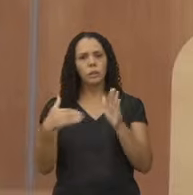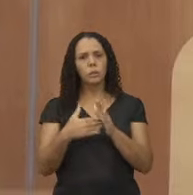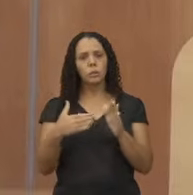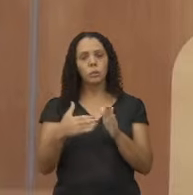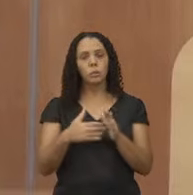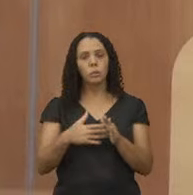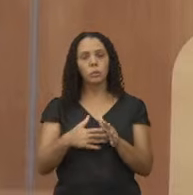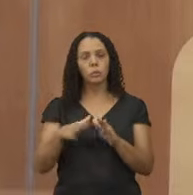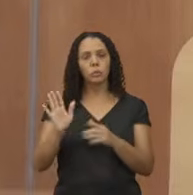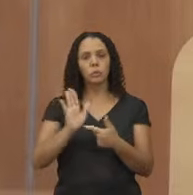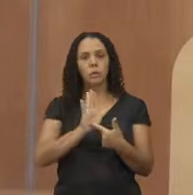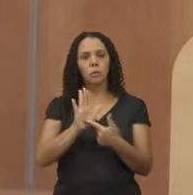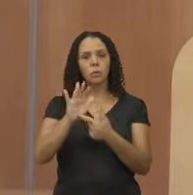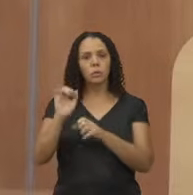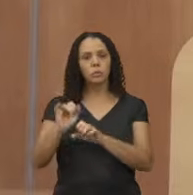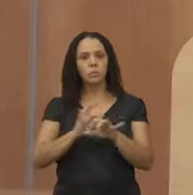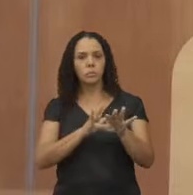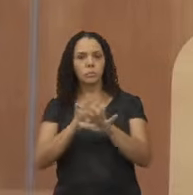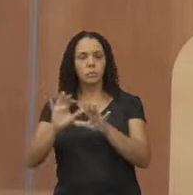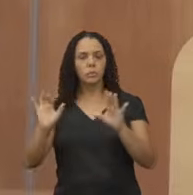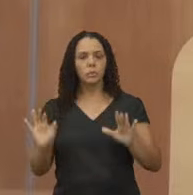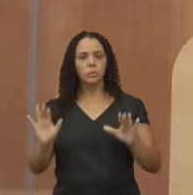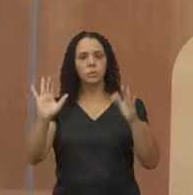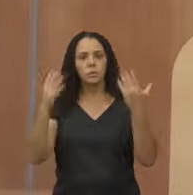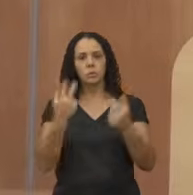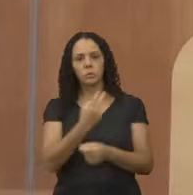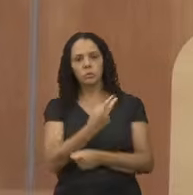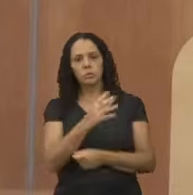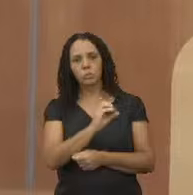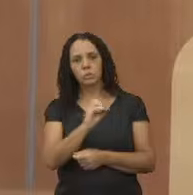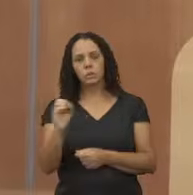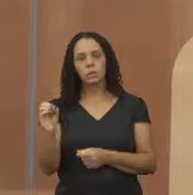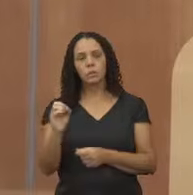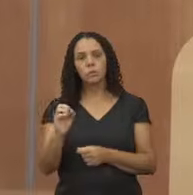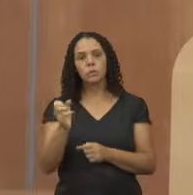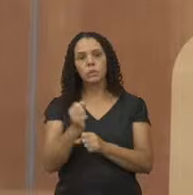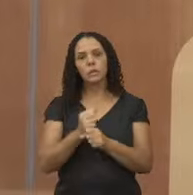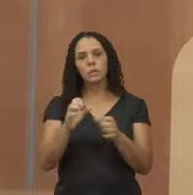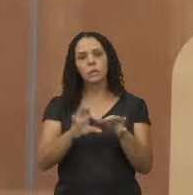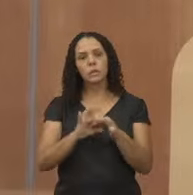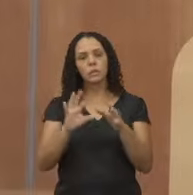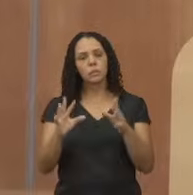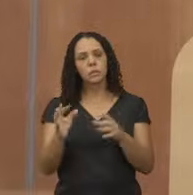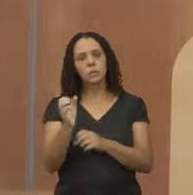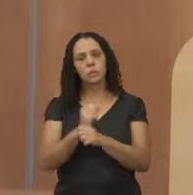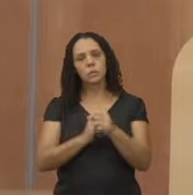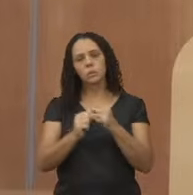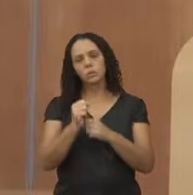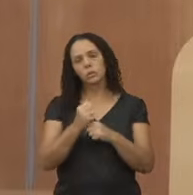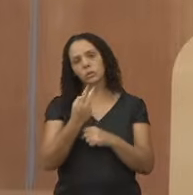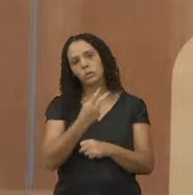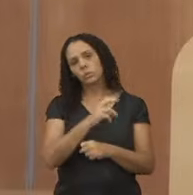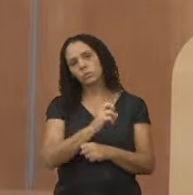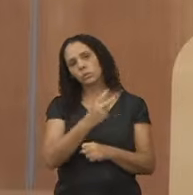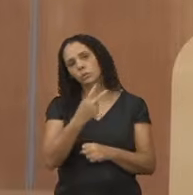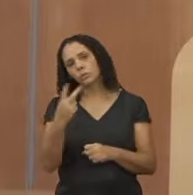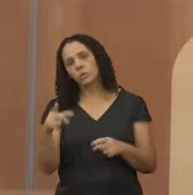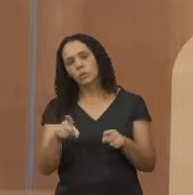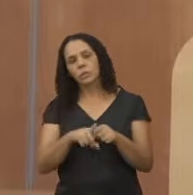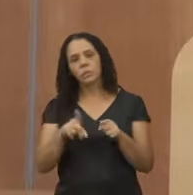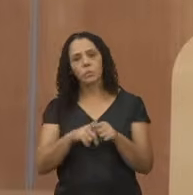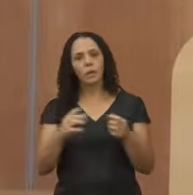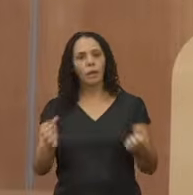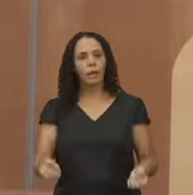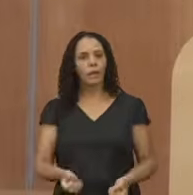de comemoração aos 200 anos da independência em 2022. E também nos inspiram neste